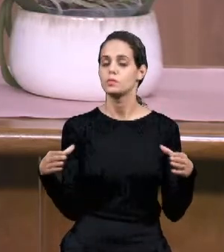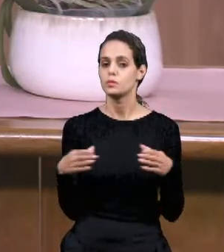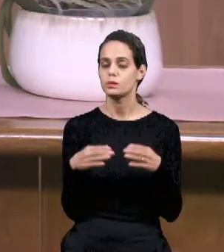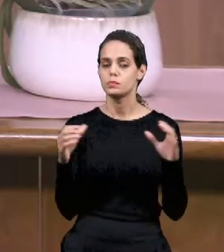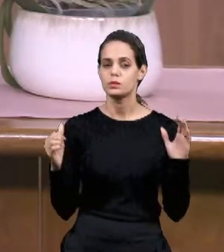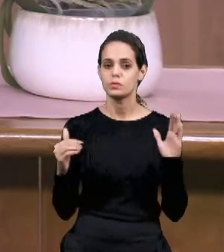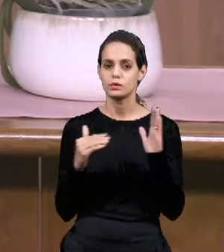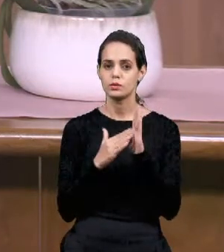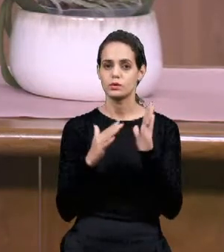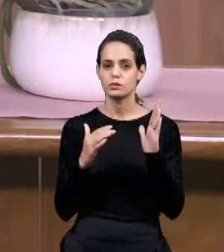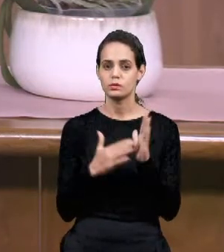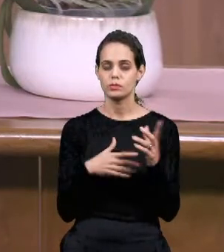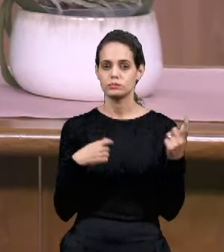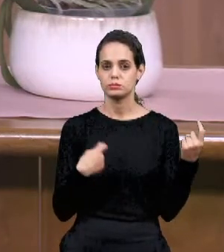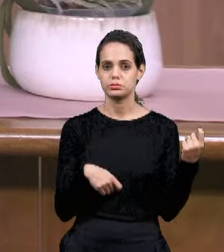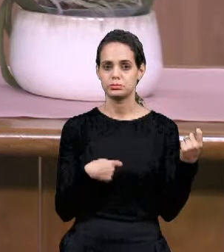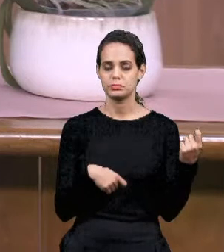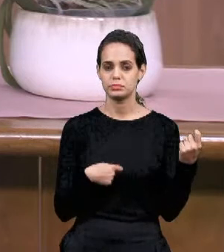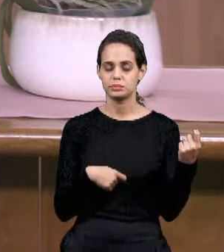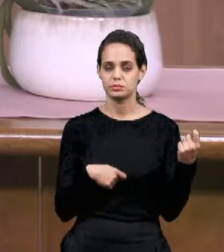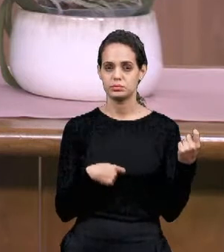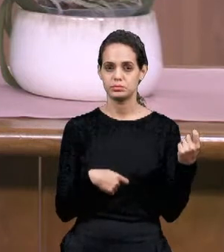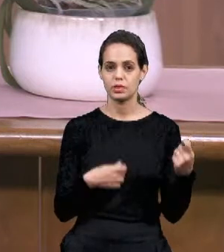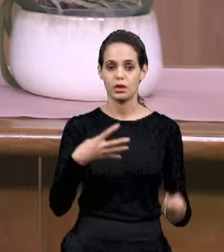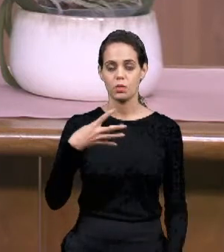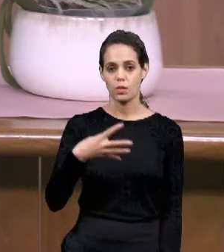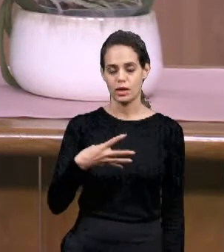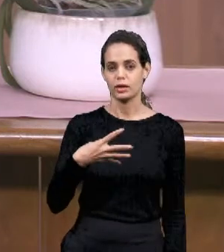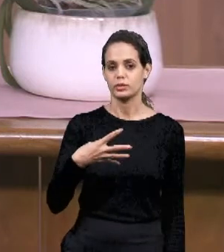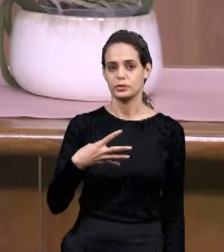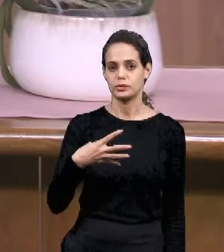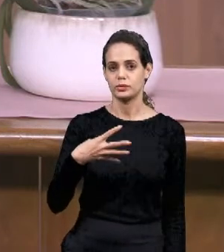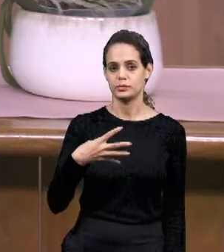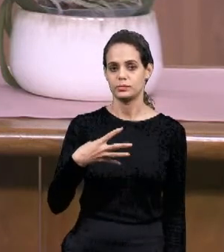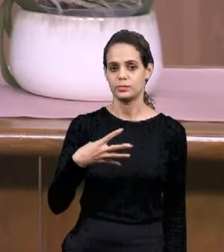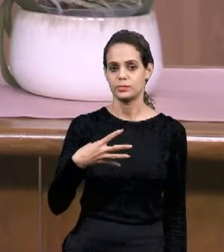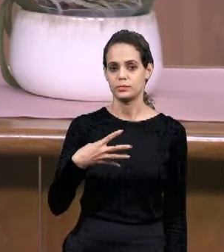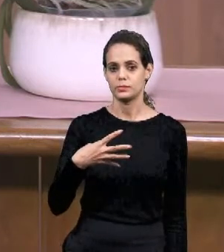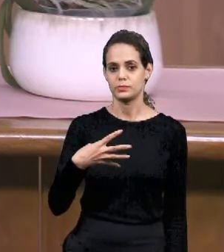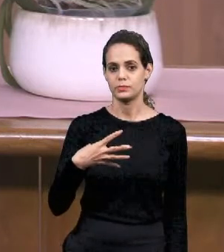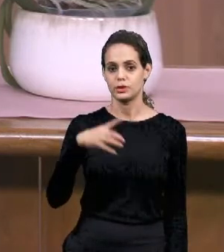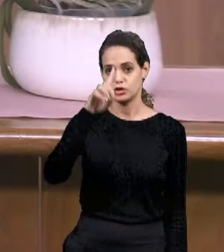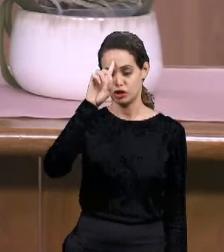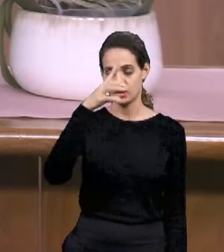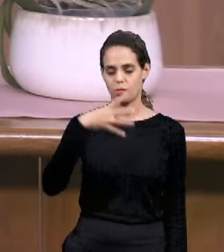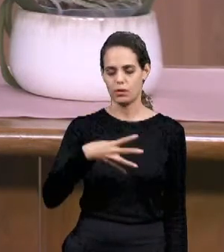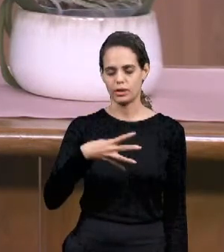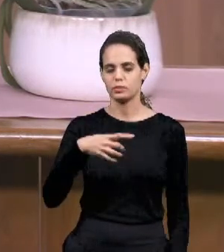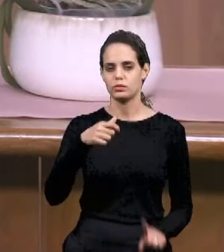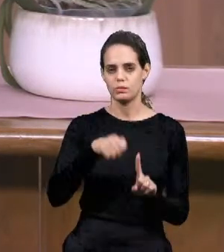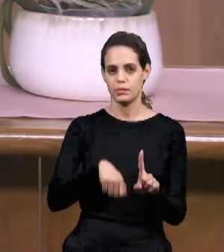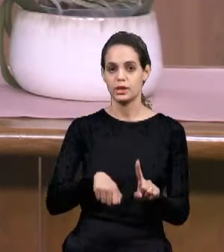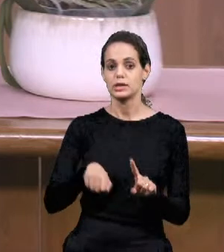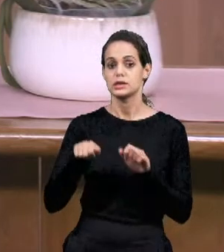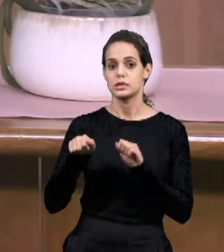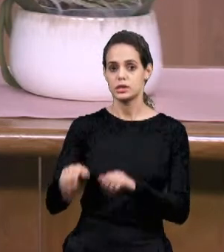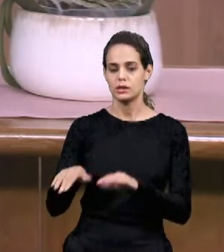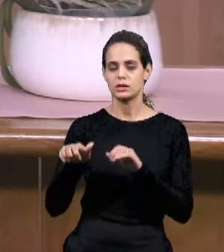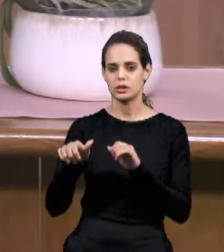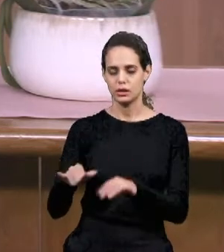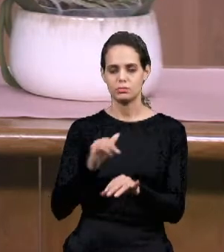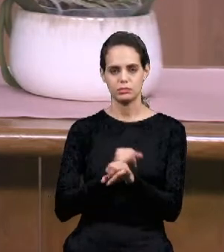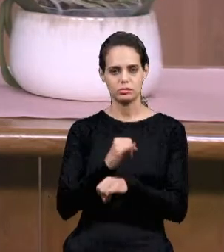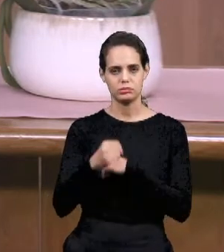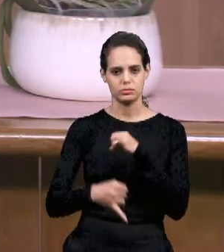que acontecerá no dia 4 de setembro, previsão para o dia 4 de setembro, e esse será um seminário online, nesse modelo que